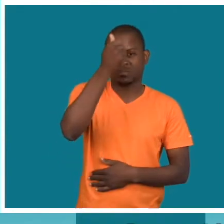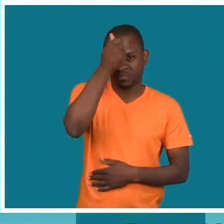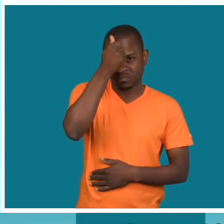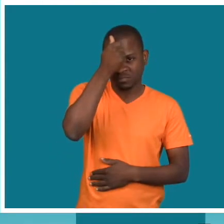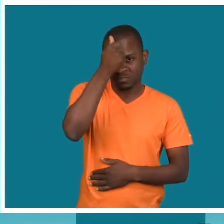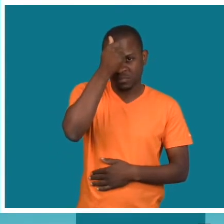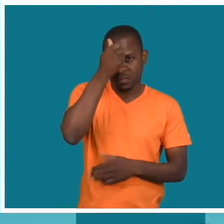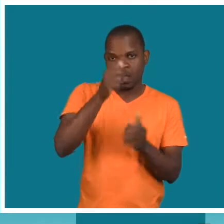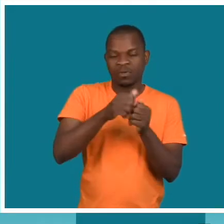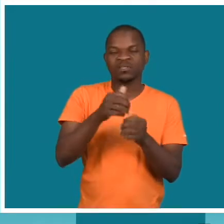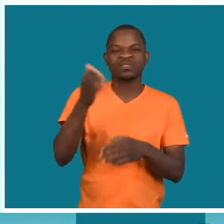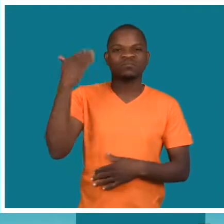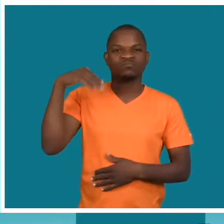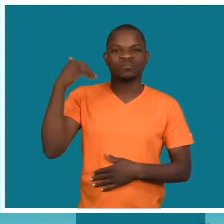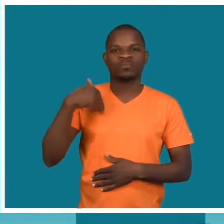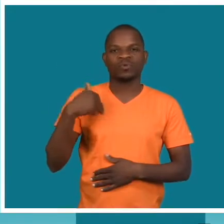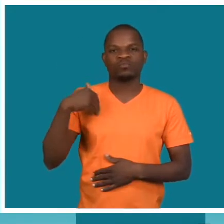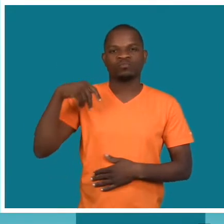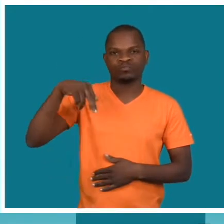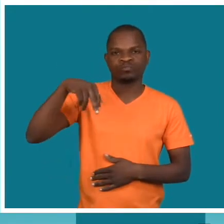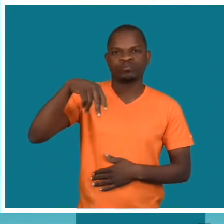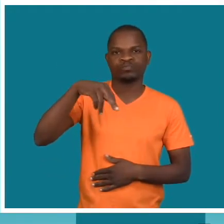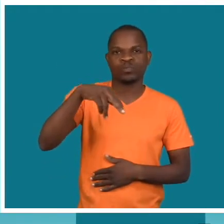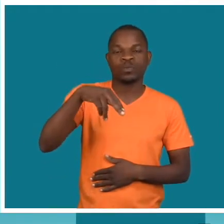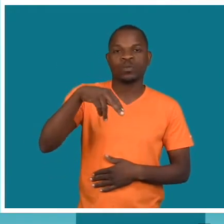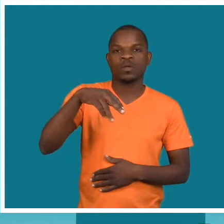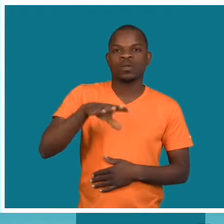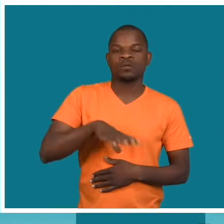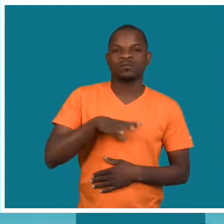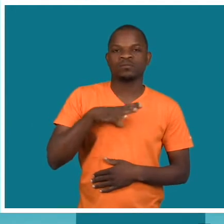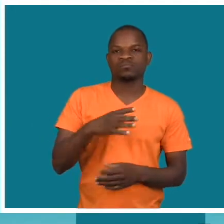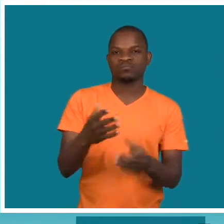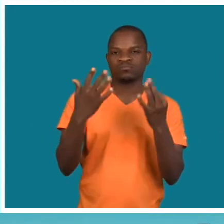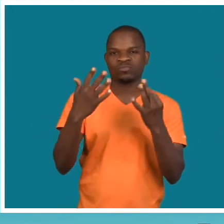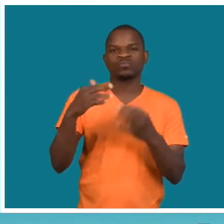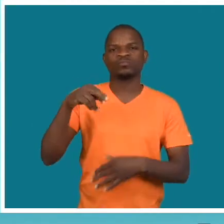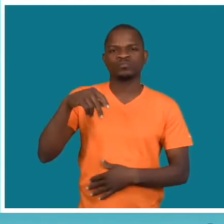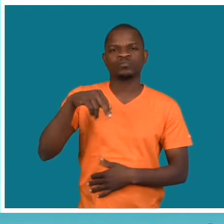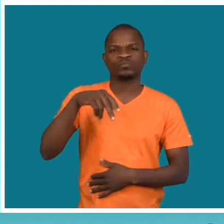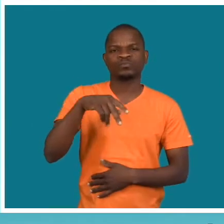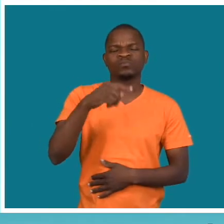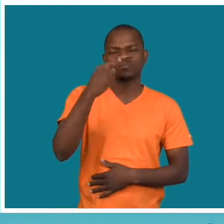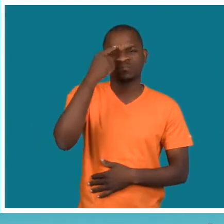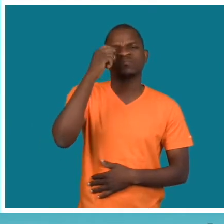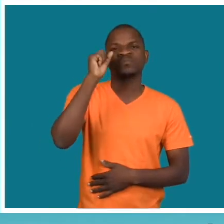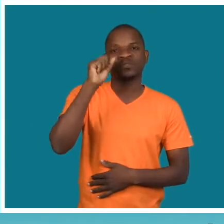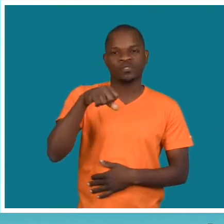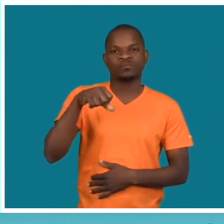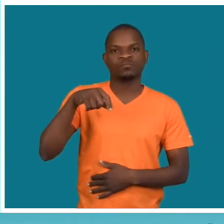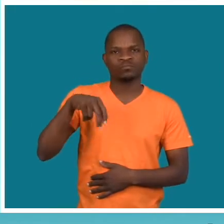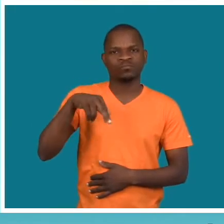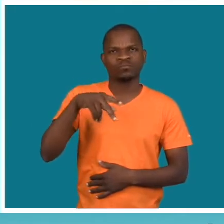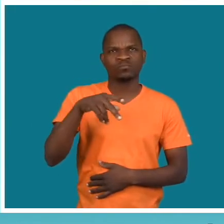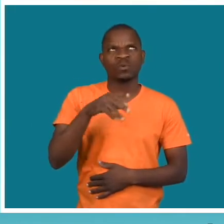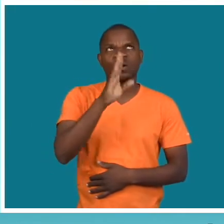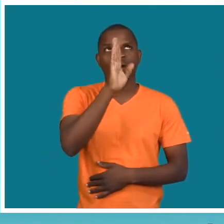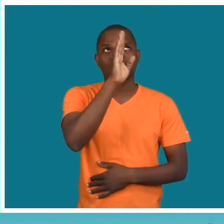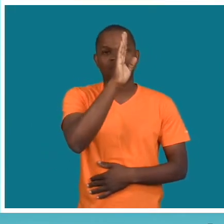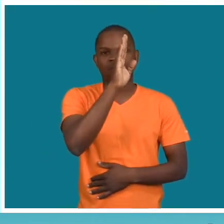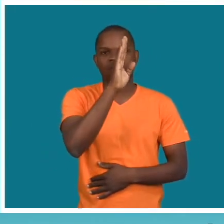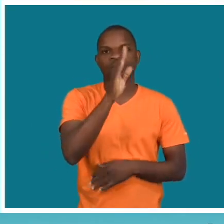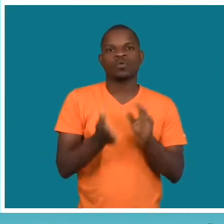Boan. E eu, a caminho da escola, na altura, tinha oito anos de idade, me lembro bem, era